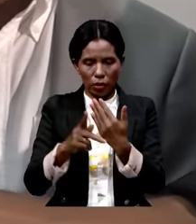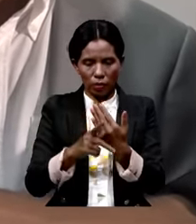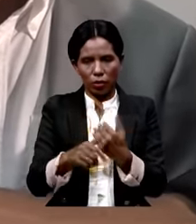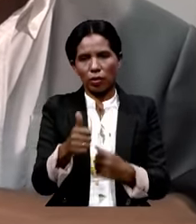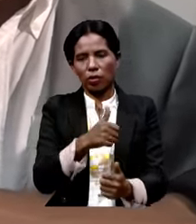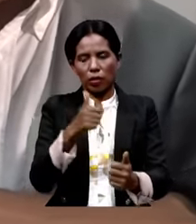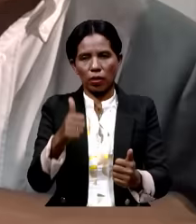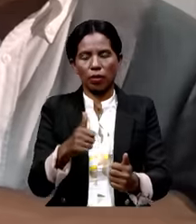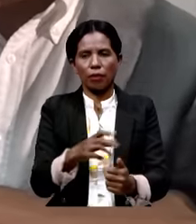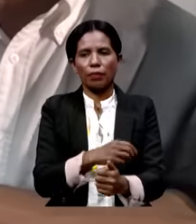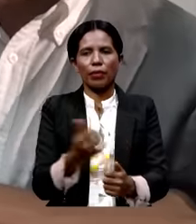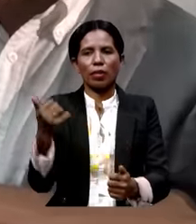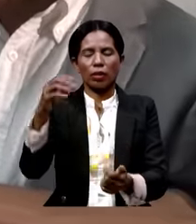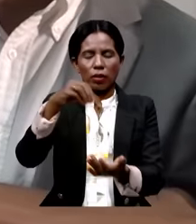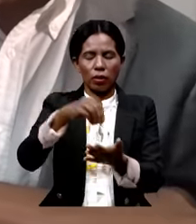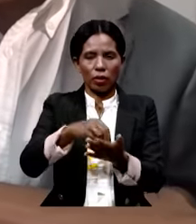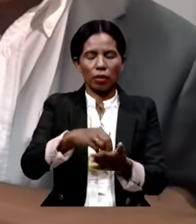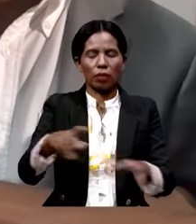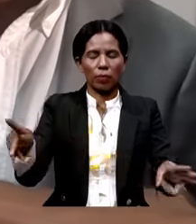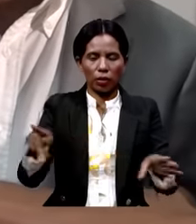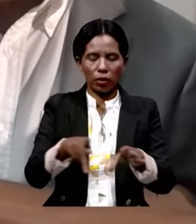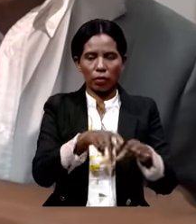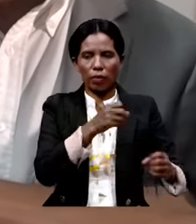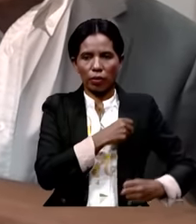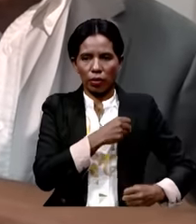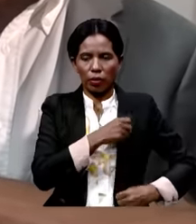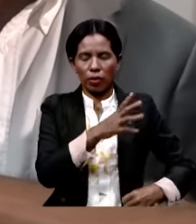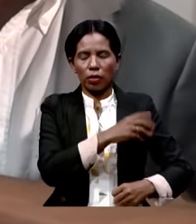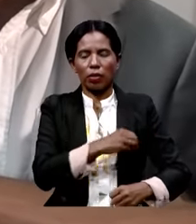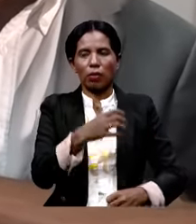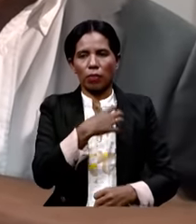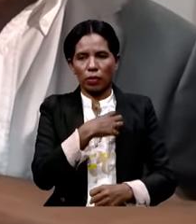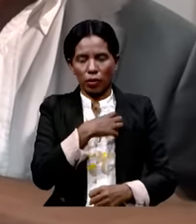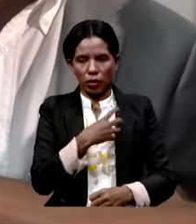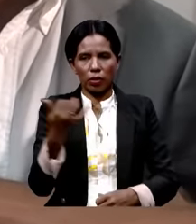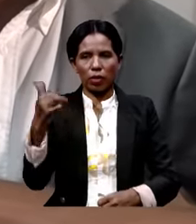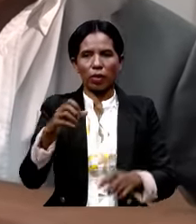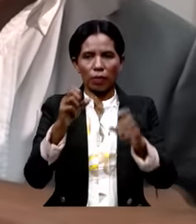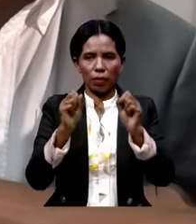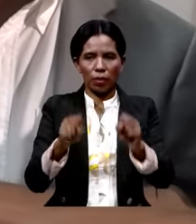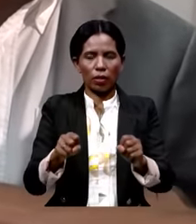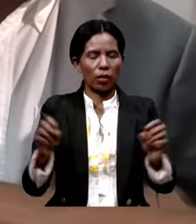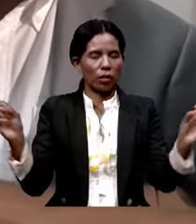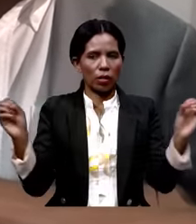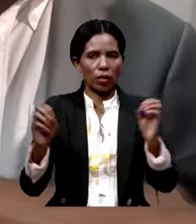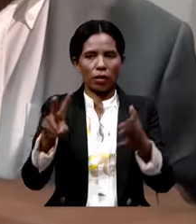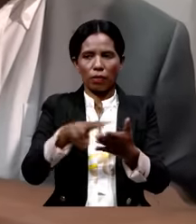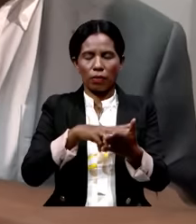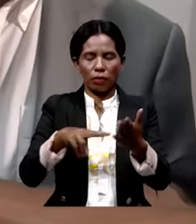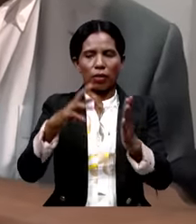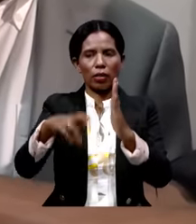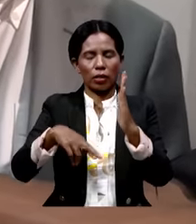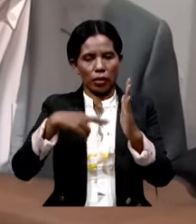né, que seja necessita presença militar nem ou circunstância na né, que seja bela la viola